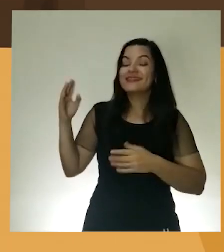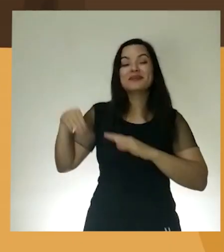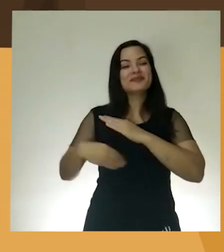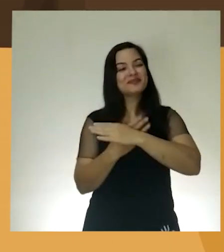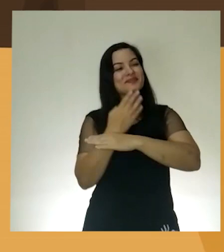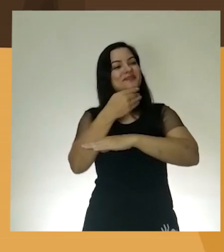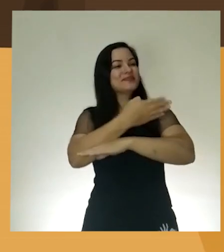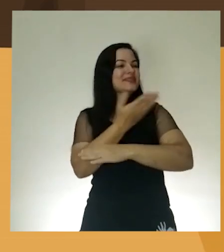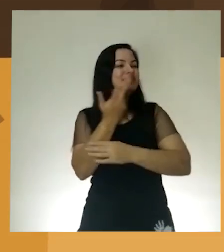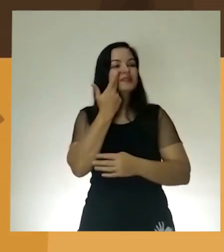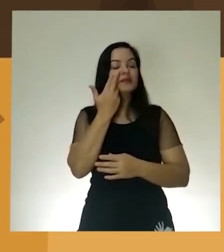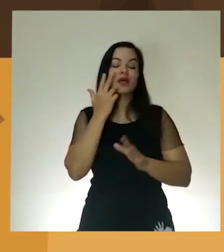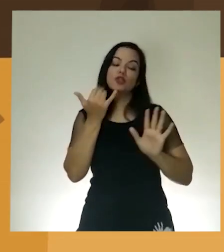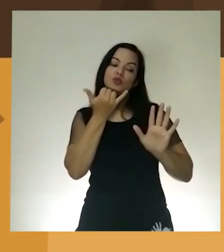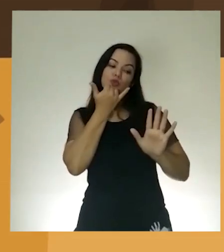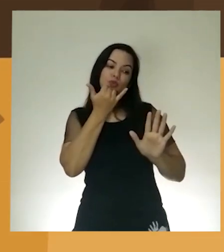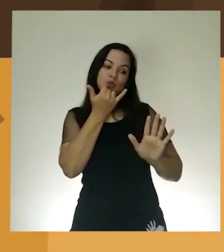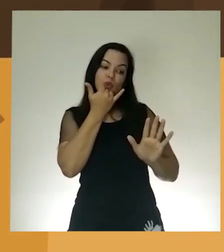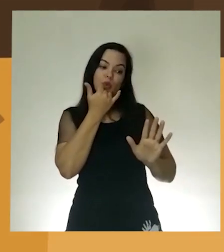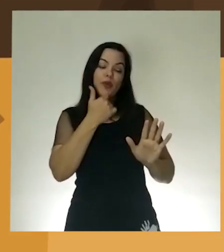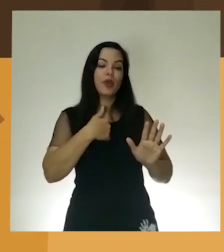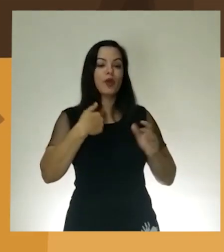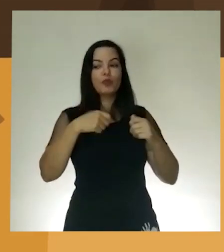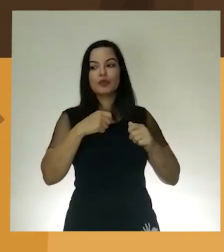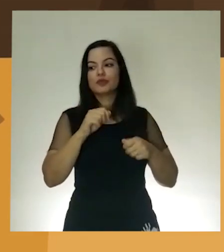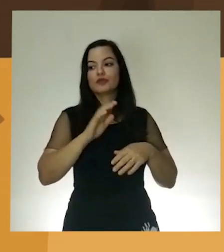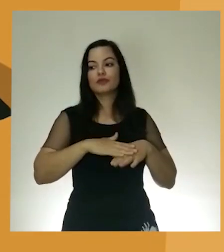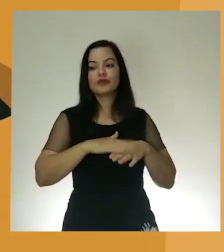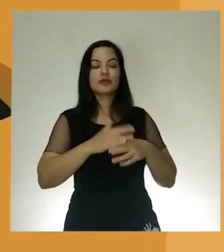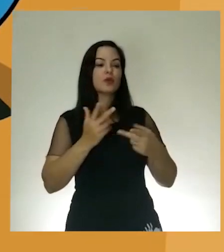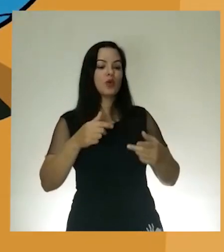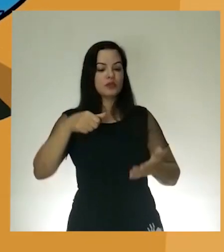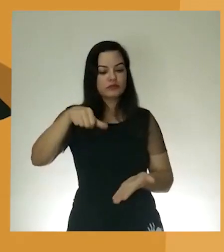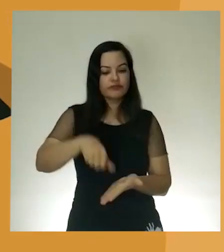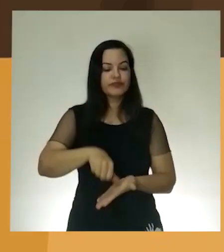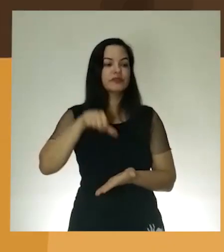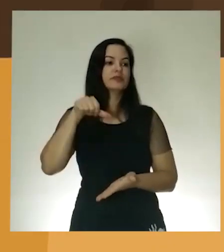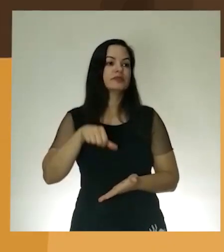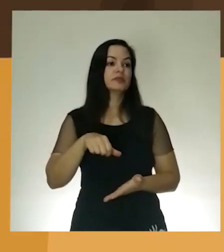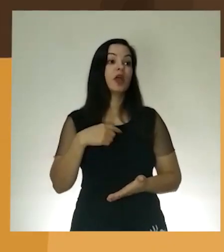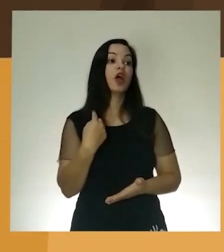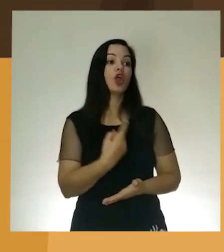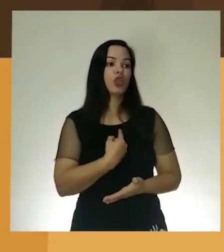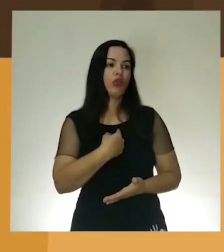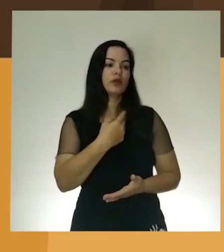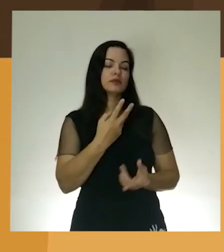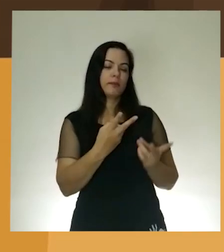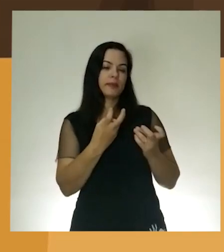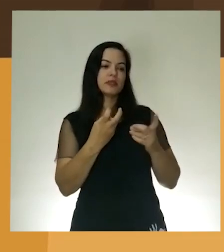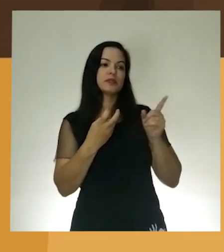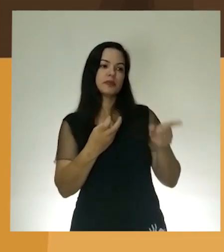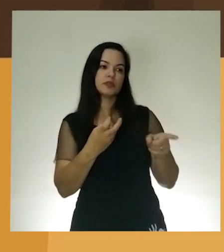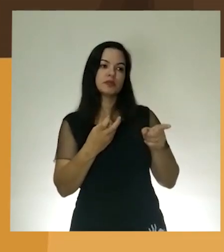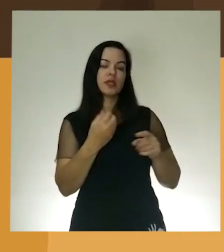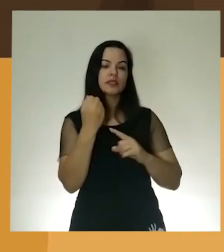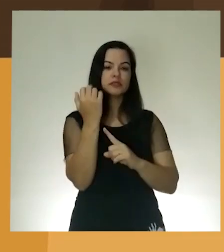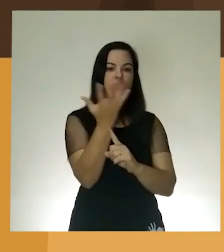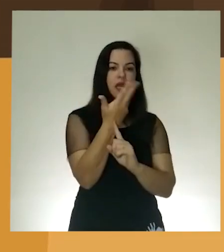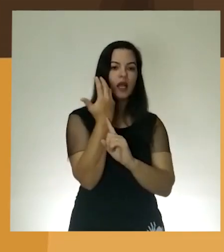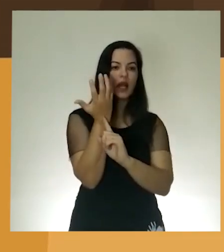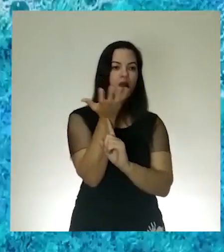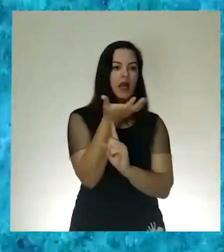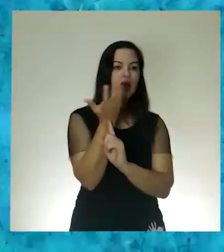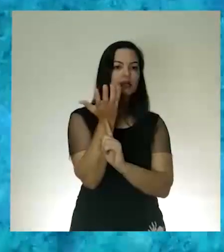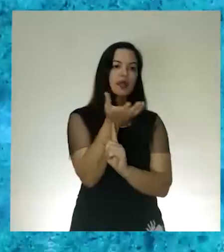Olha, é o peixonauta. Desculpe, amigos, mas eu tenho que fazer isso. Acreditamos que o barulho do radar está atrapalhando os